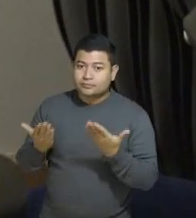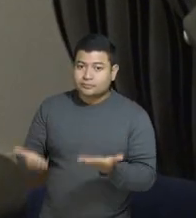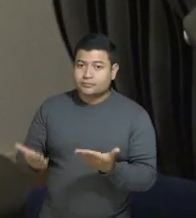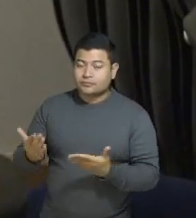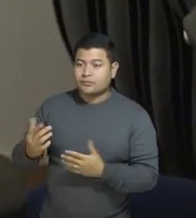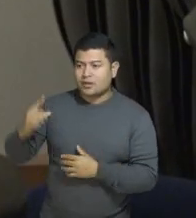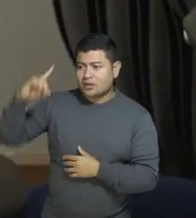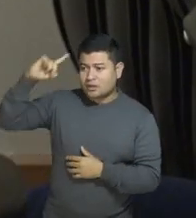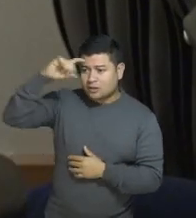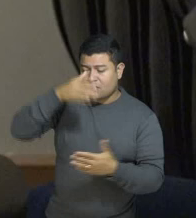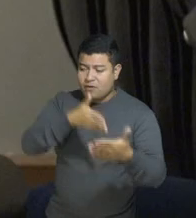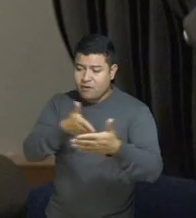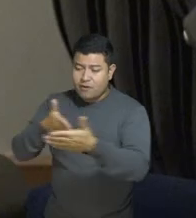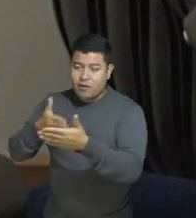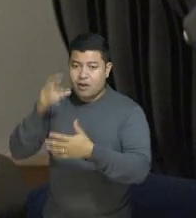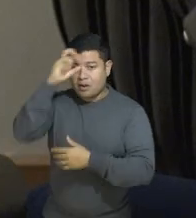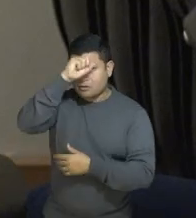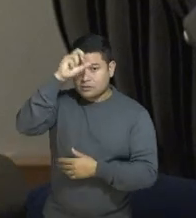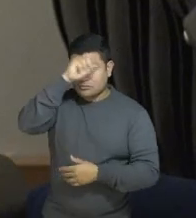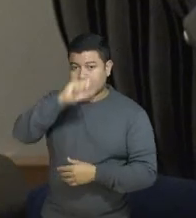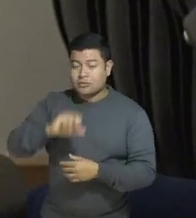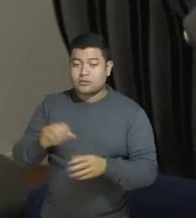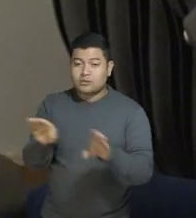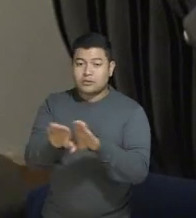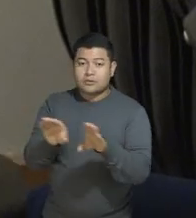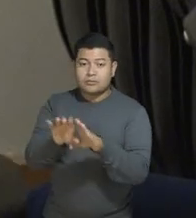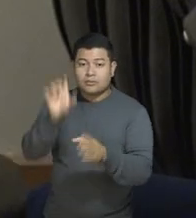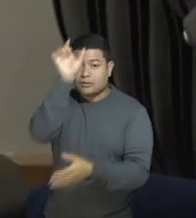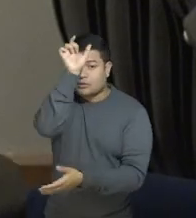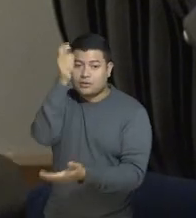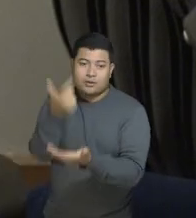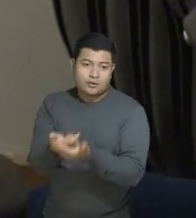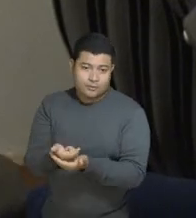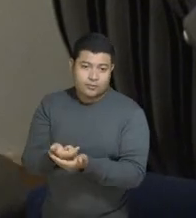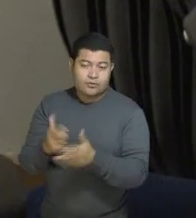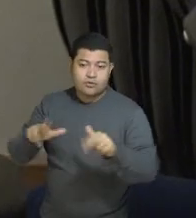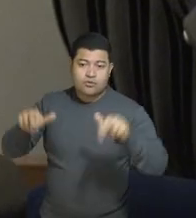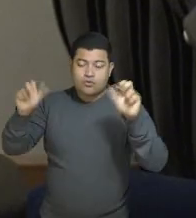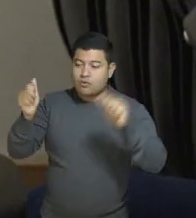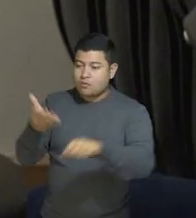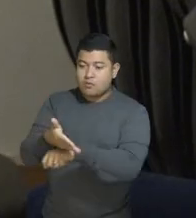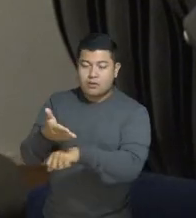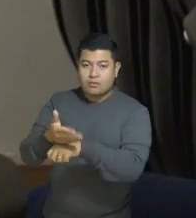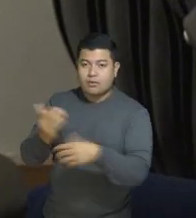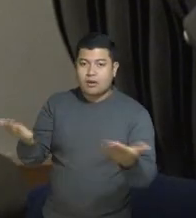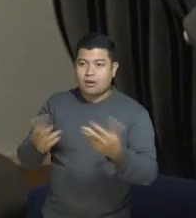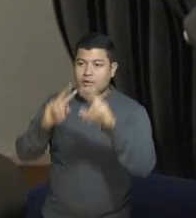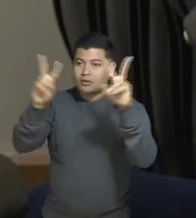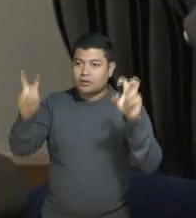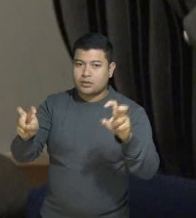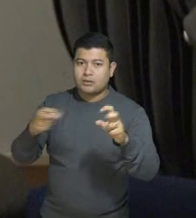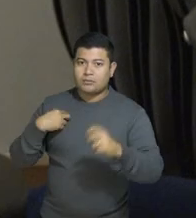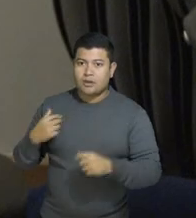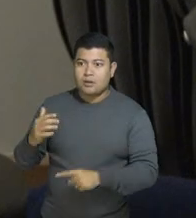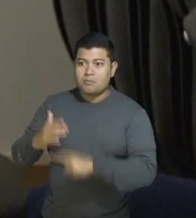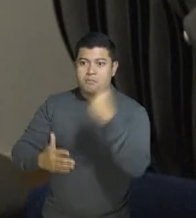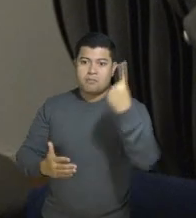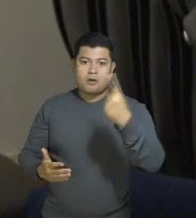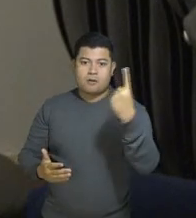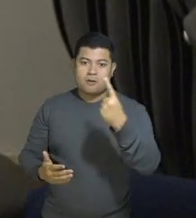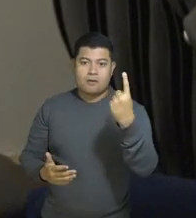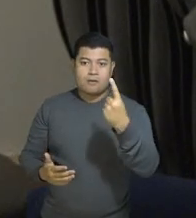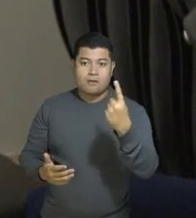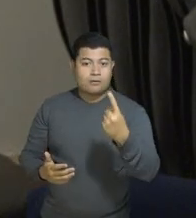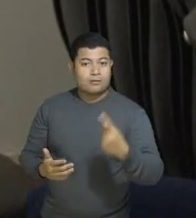Dificuldade de aprendizagem e dislexia. Nunca participei, assim, nesse tema, nesse formato. Para mim, é inédito. Eu acho que para